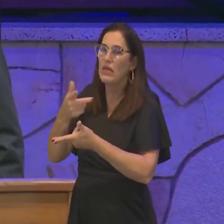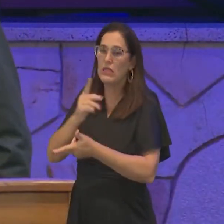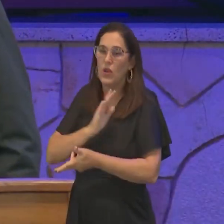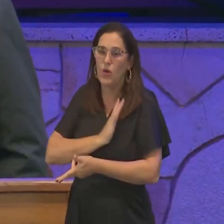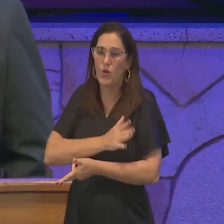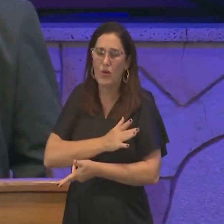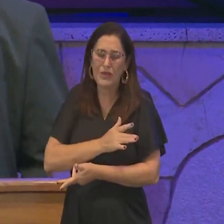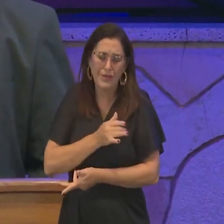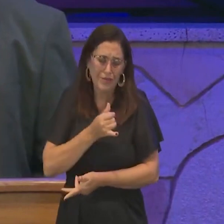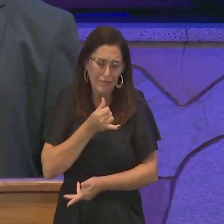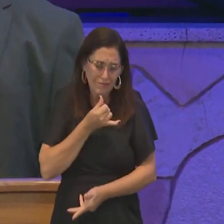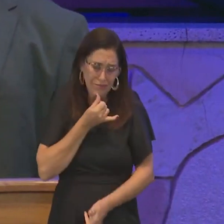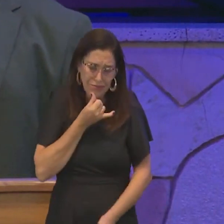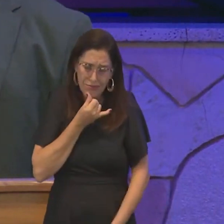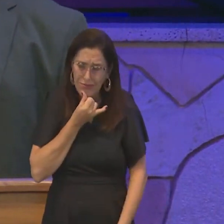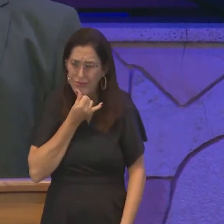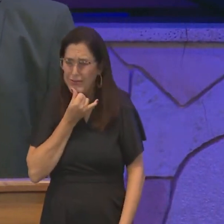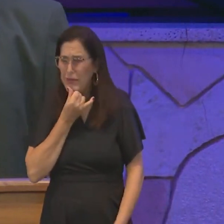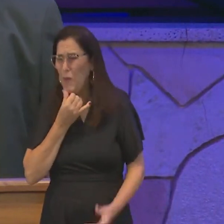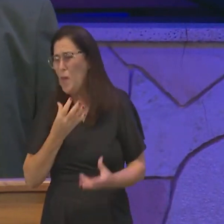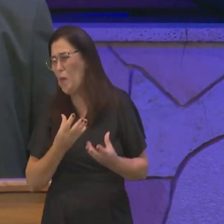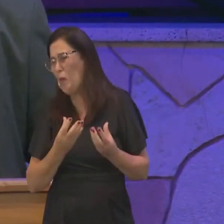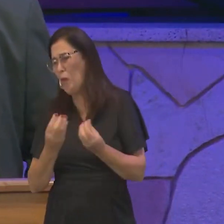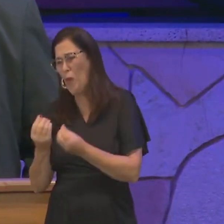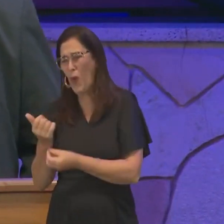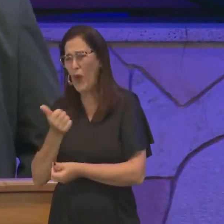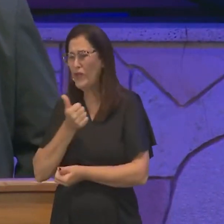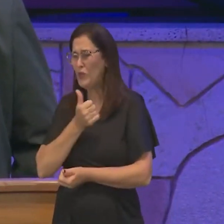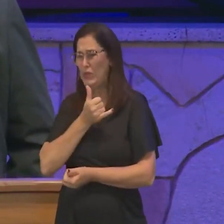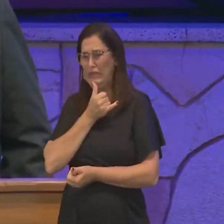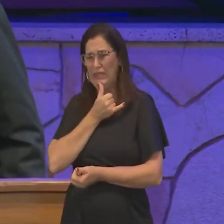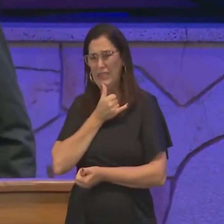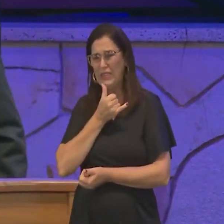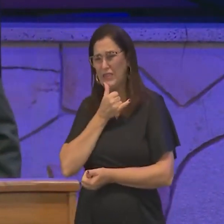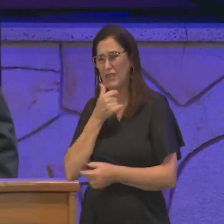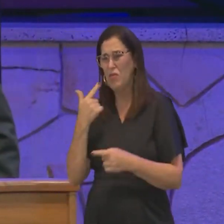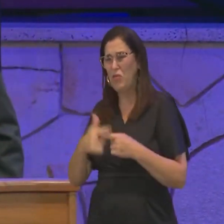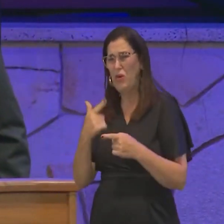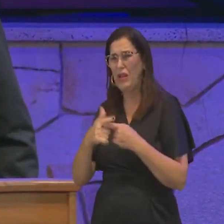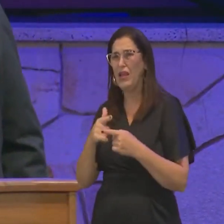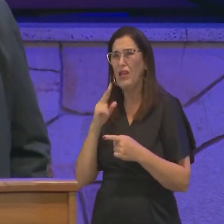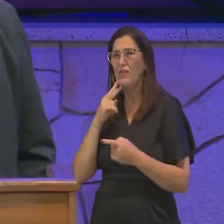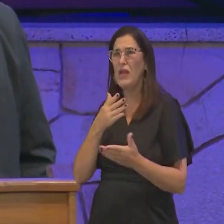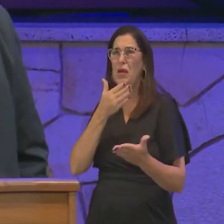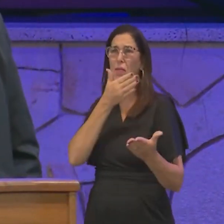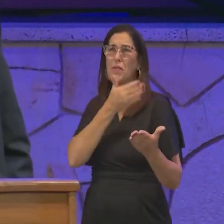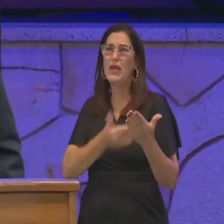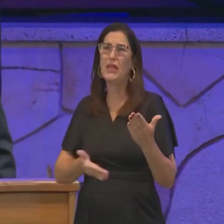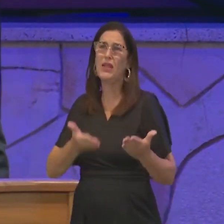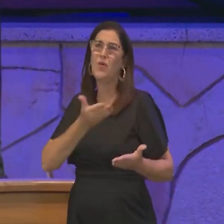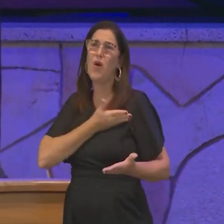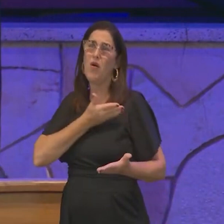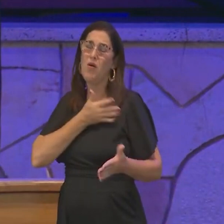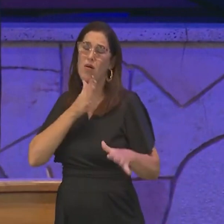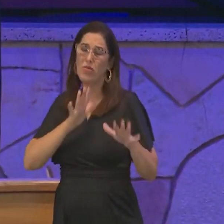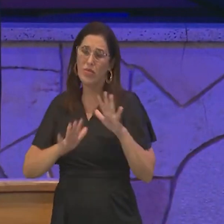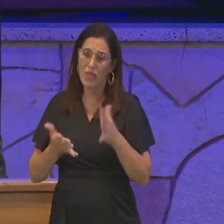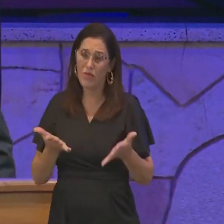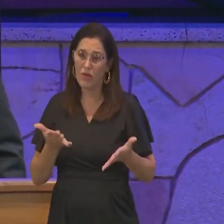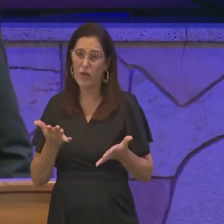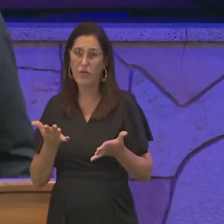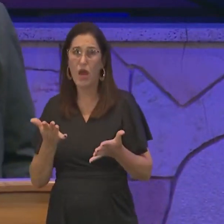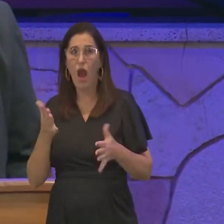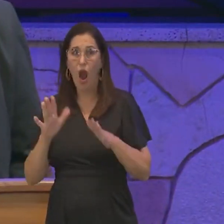estava entristecido e muito entristecido. Ele tinha acabado de perder um amigo, ou talvez, conforme